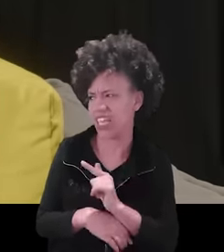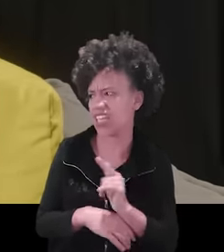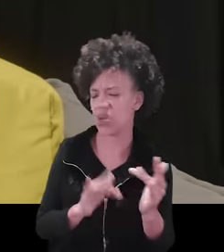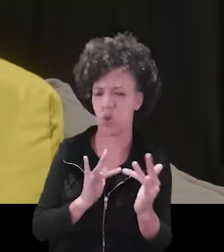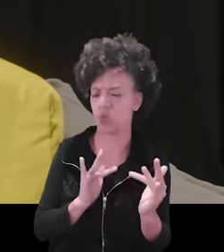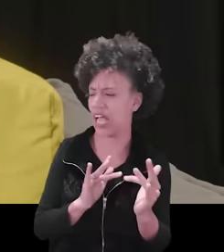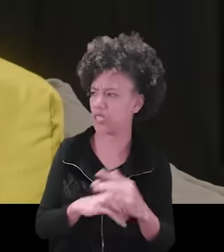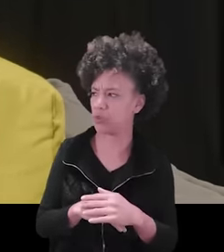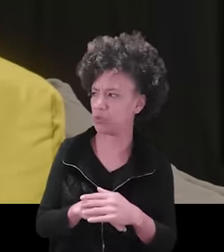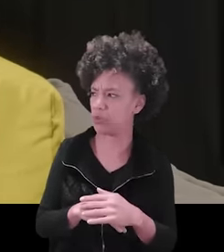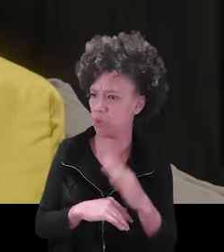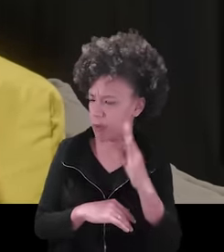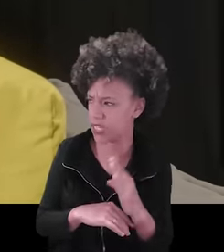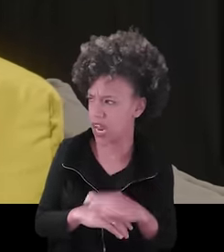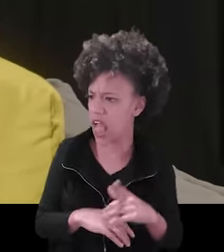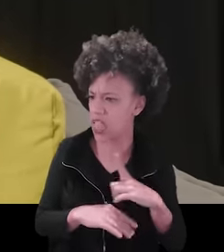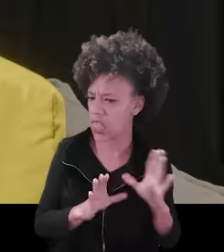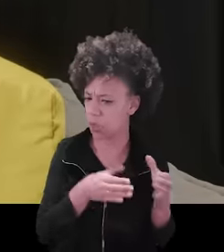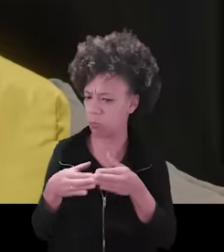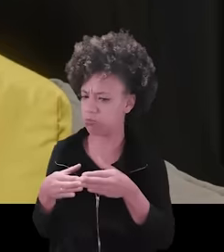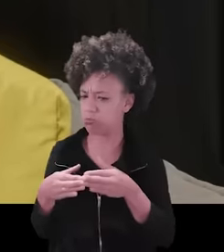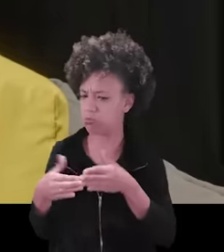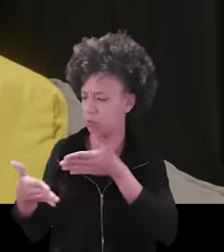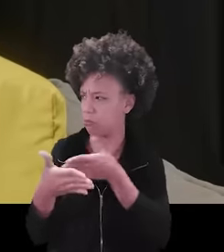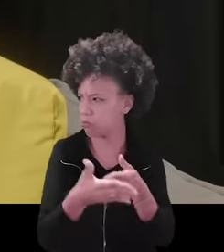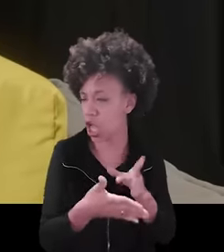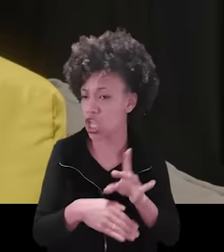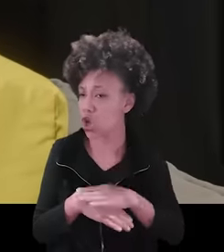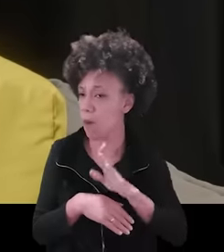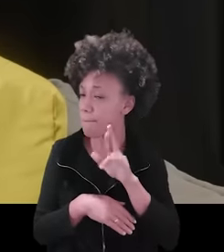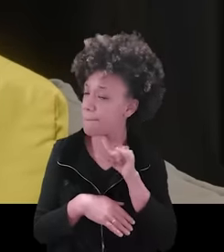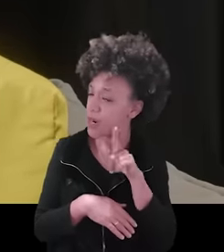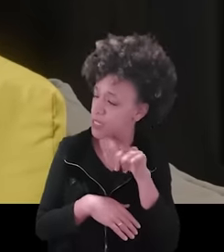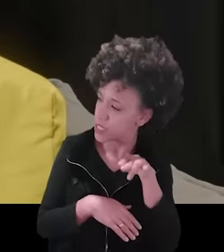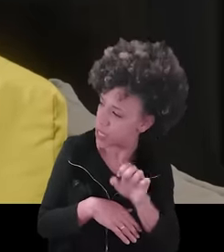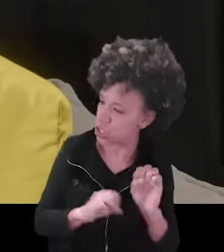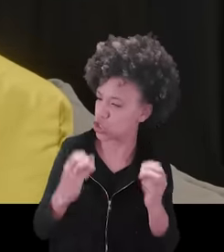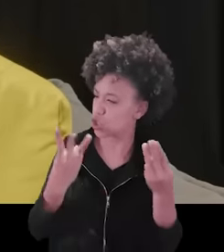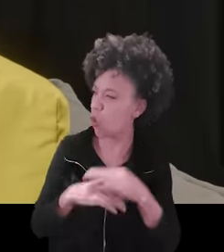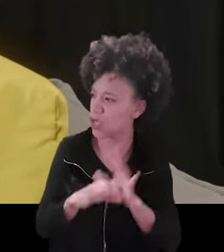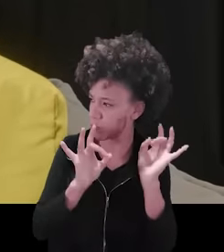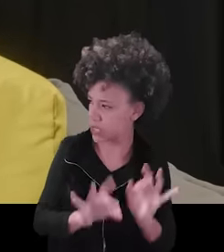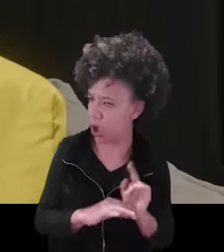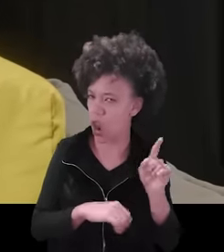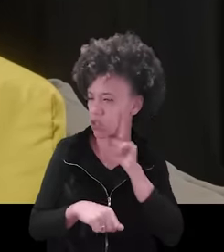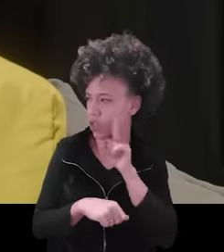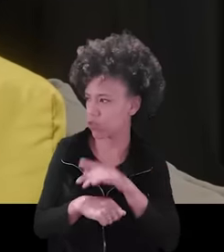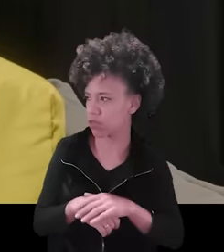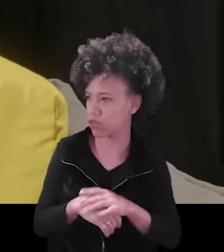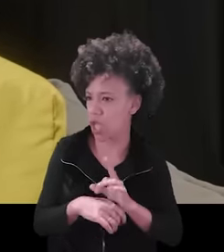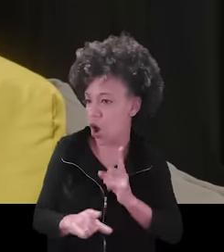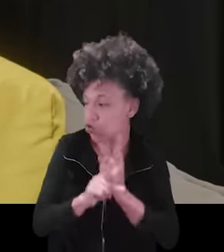não conseguem ter contatos com brasileiros existe uma repulsa de Brasília onde só o Brazilian Day em é o momento de você se encontram